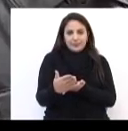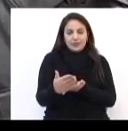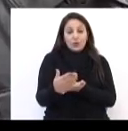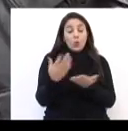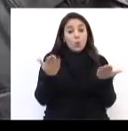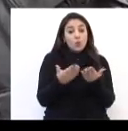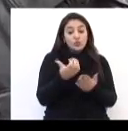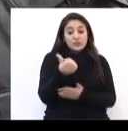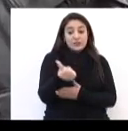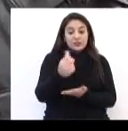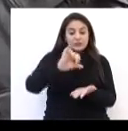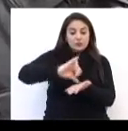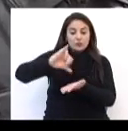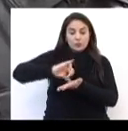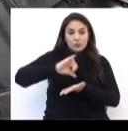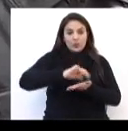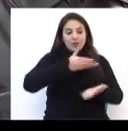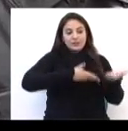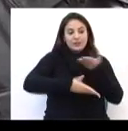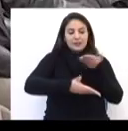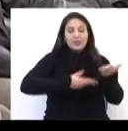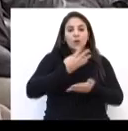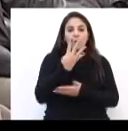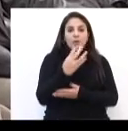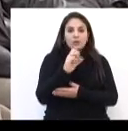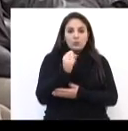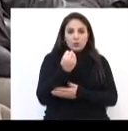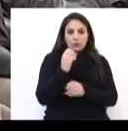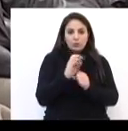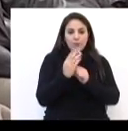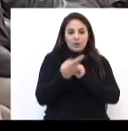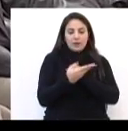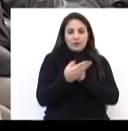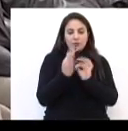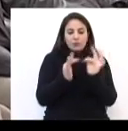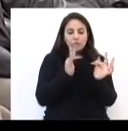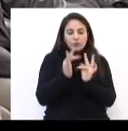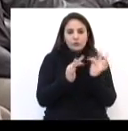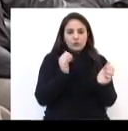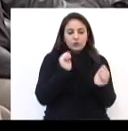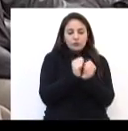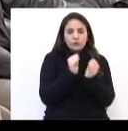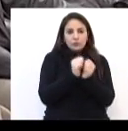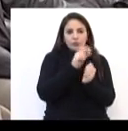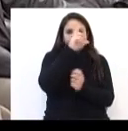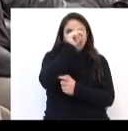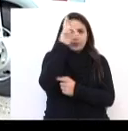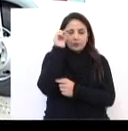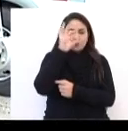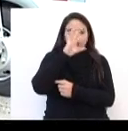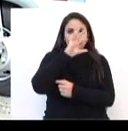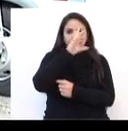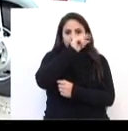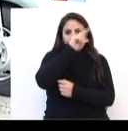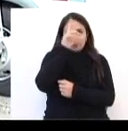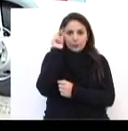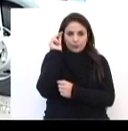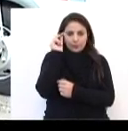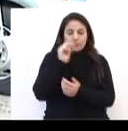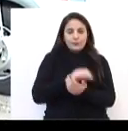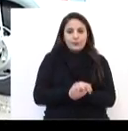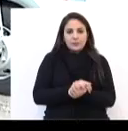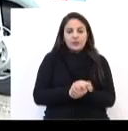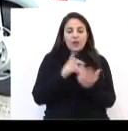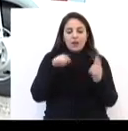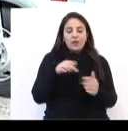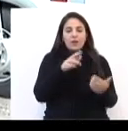6 núcleos atendem 48 bairros e funcionam em conjunto com a Prefeitura Municipal, que é responsável